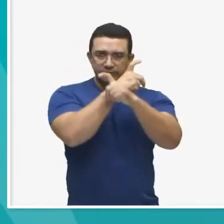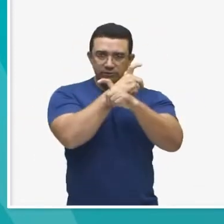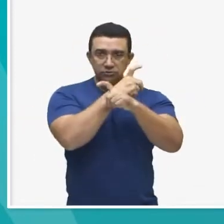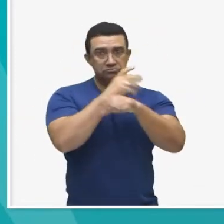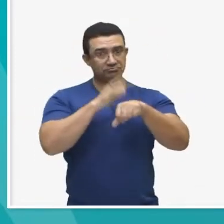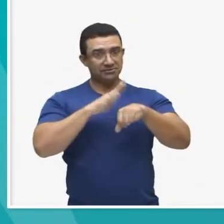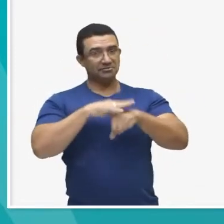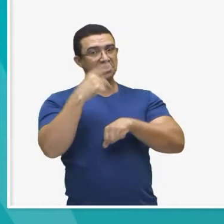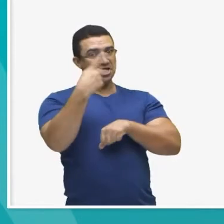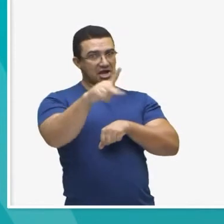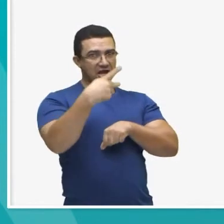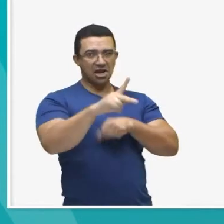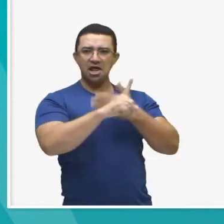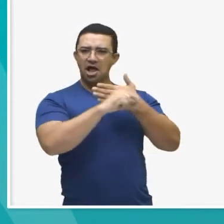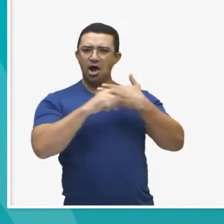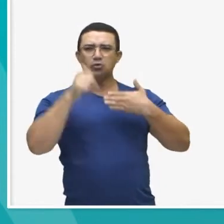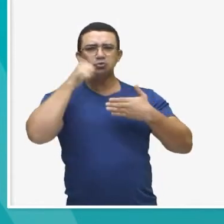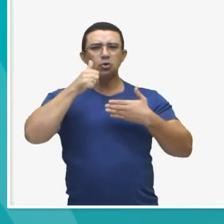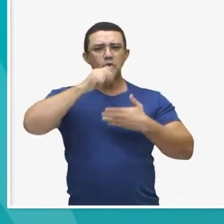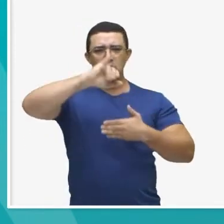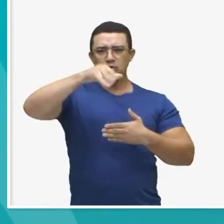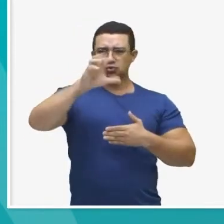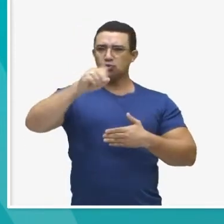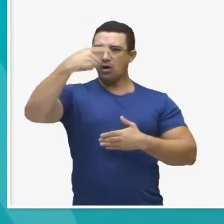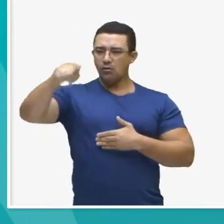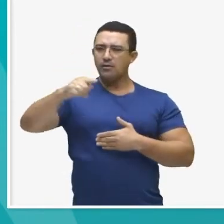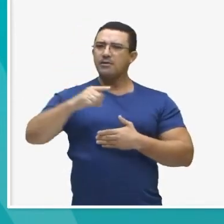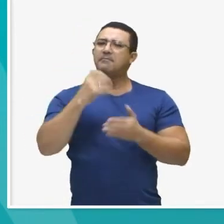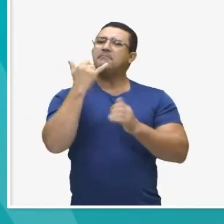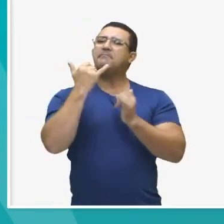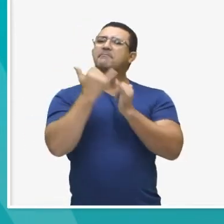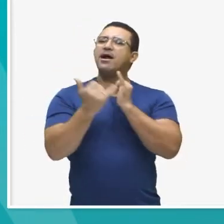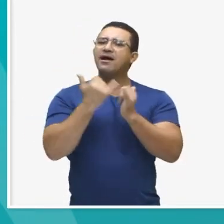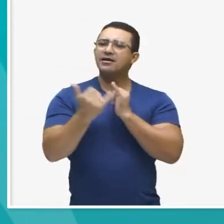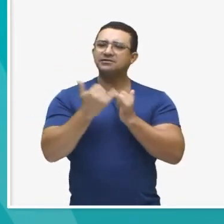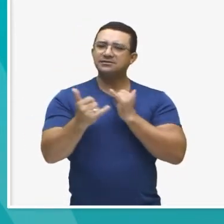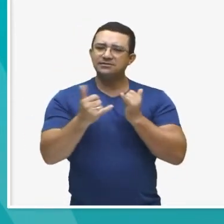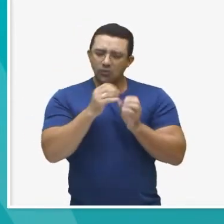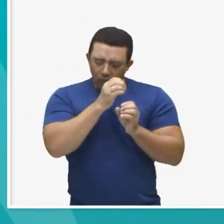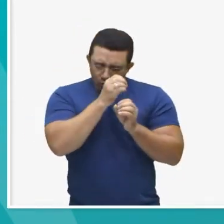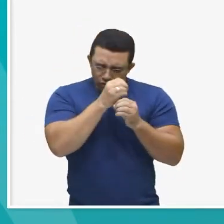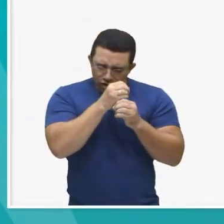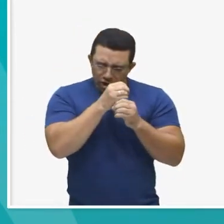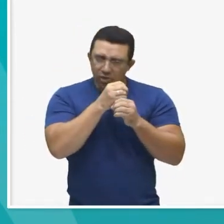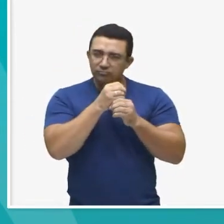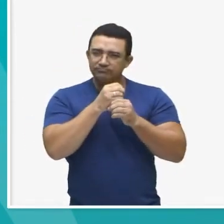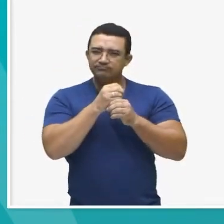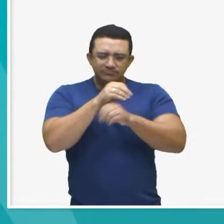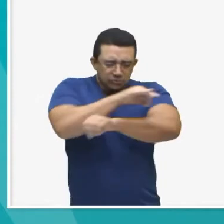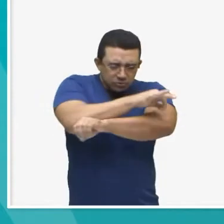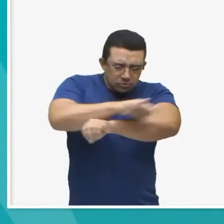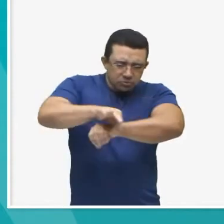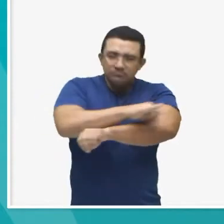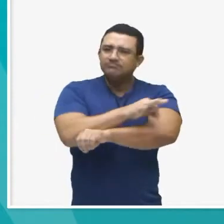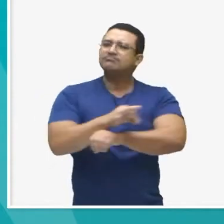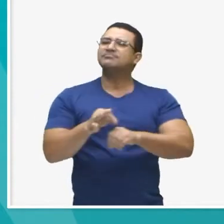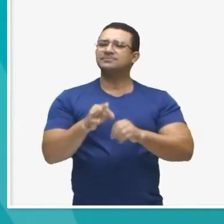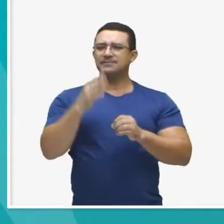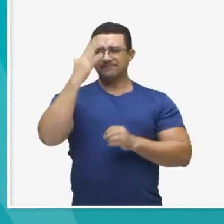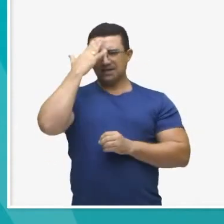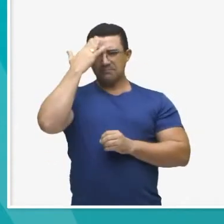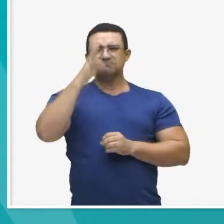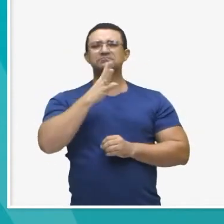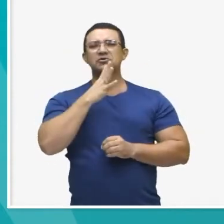engenheiro? Porque ele conhecia as técnicas de criação literária e ia trabalhando o texto,